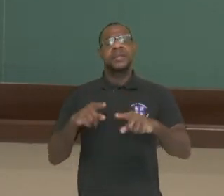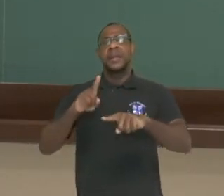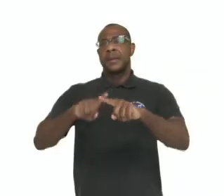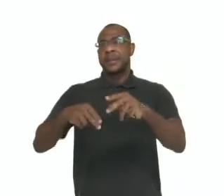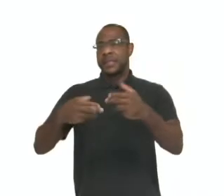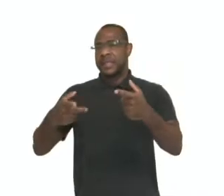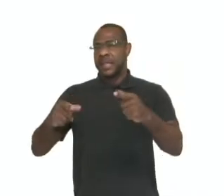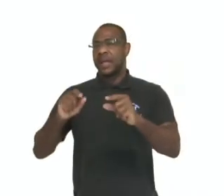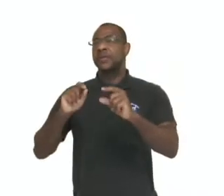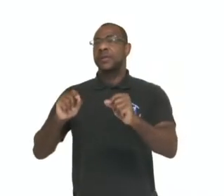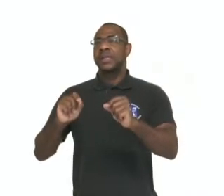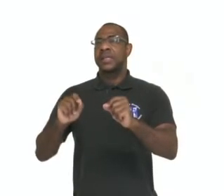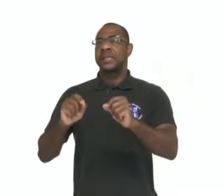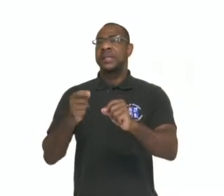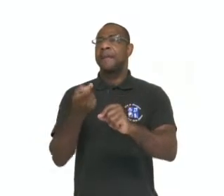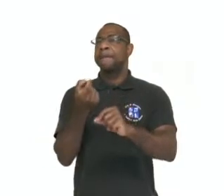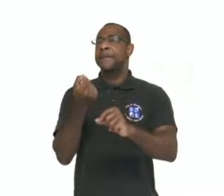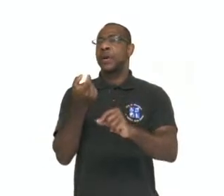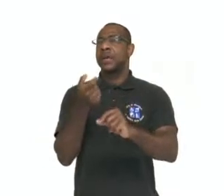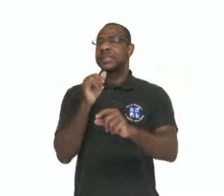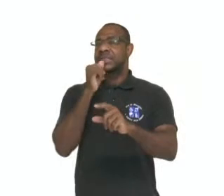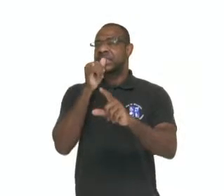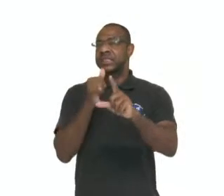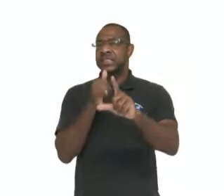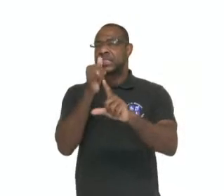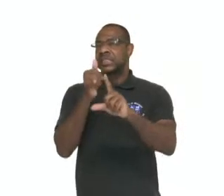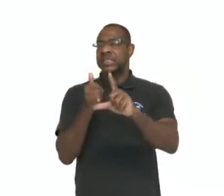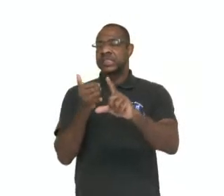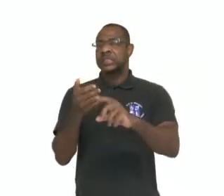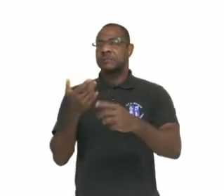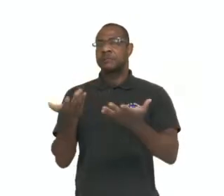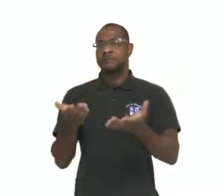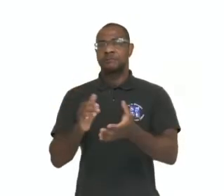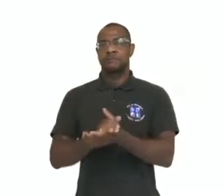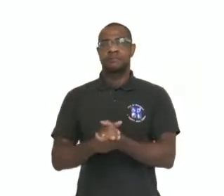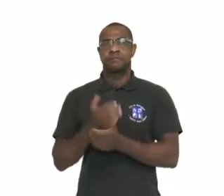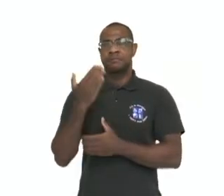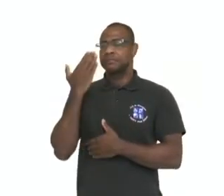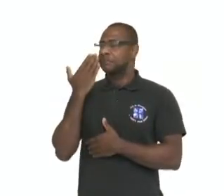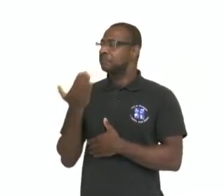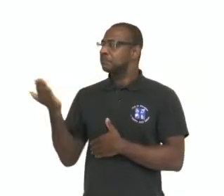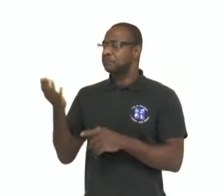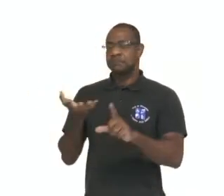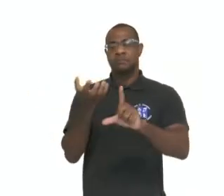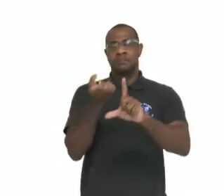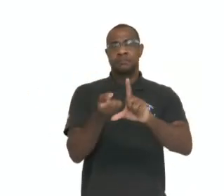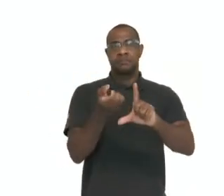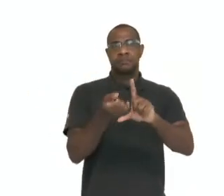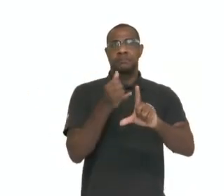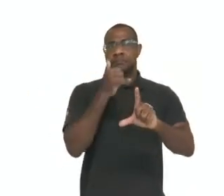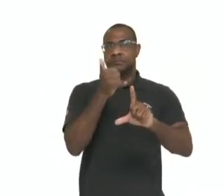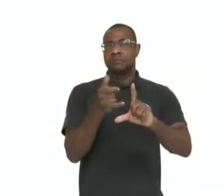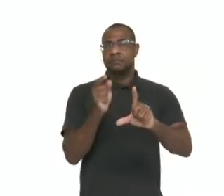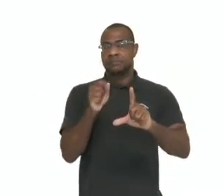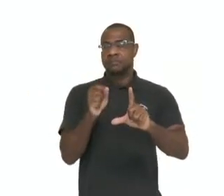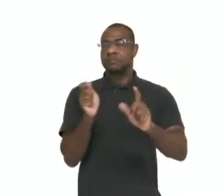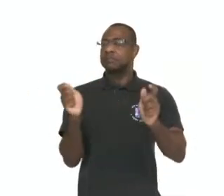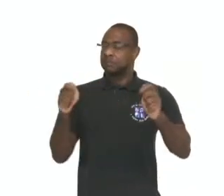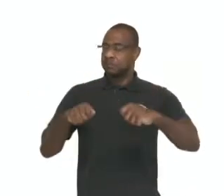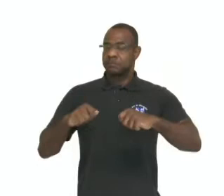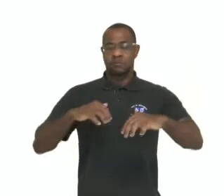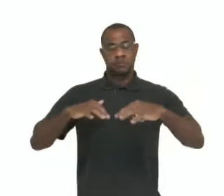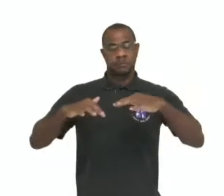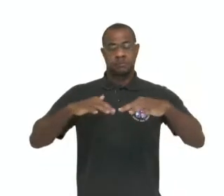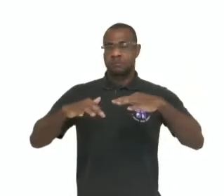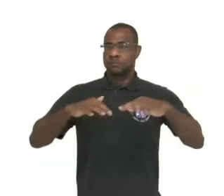para a letra A, respondendo essa pergunta. Os condutores possibilitam o quê? A movimentação